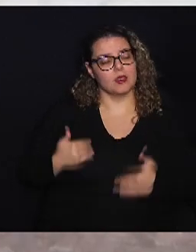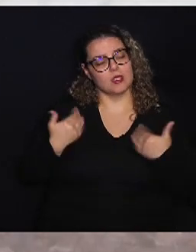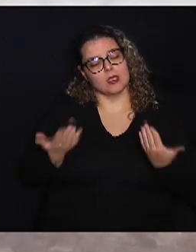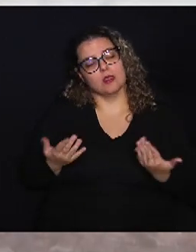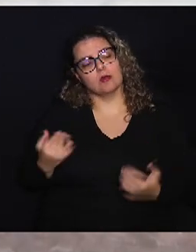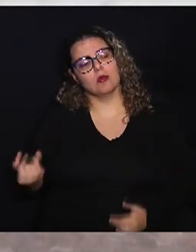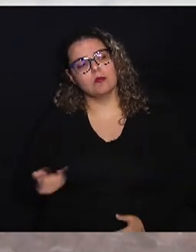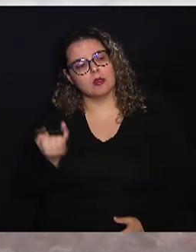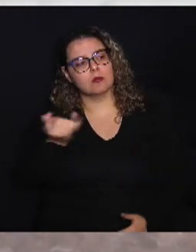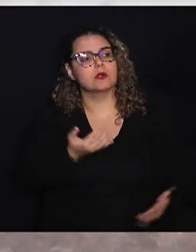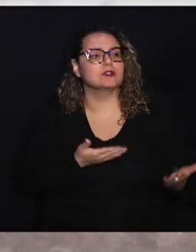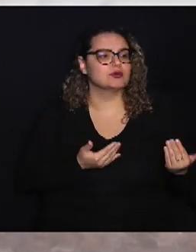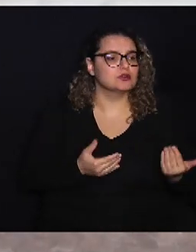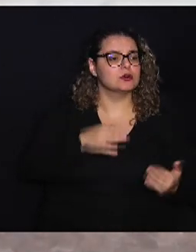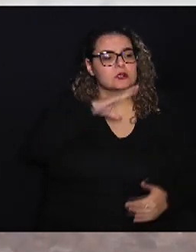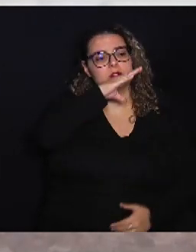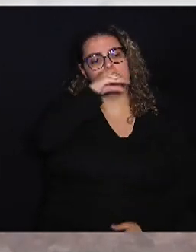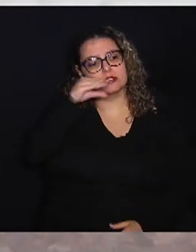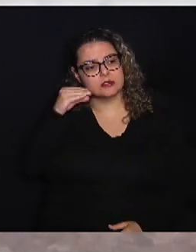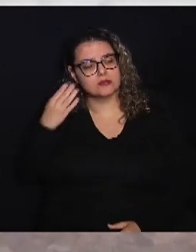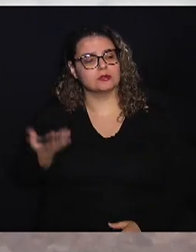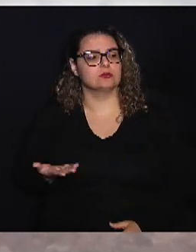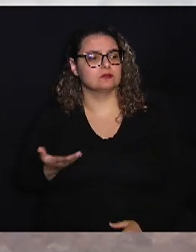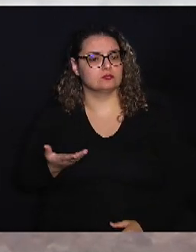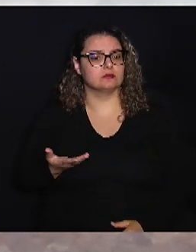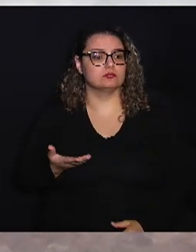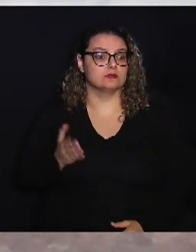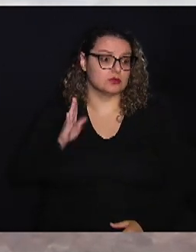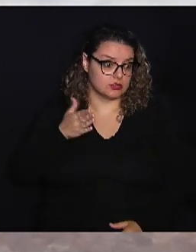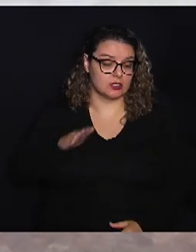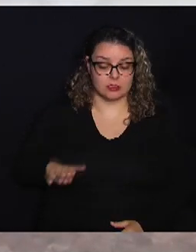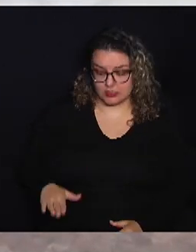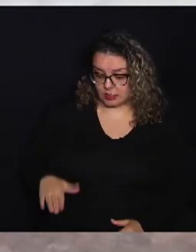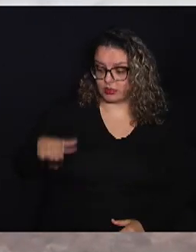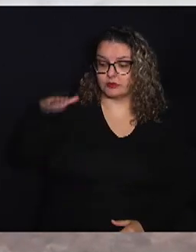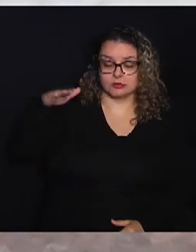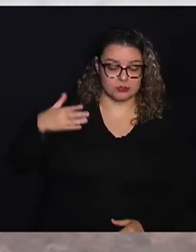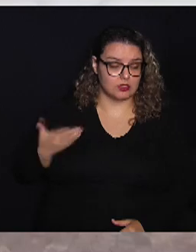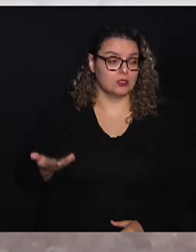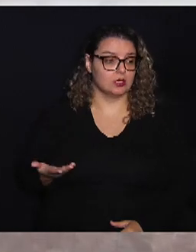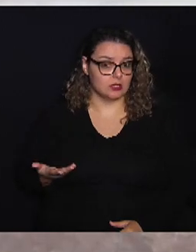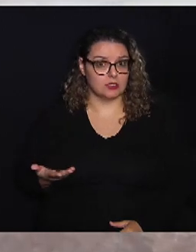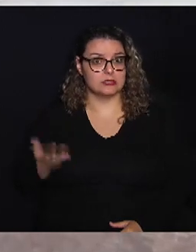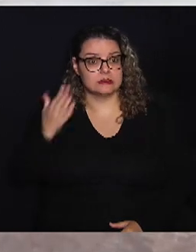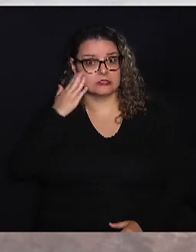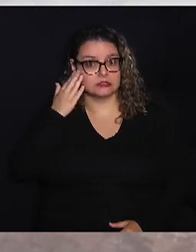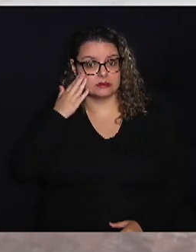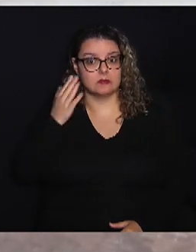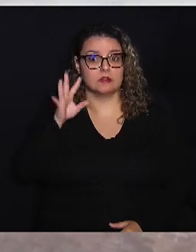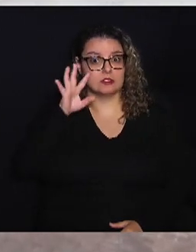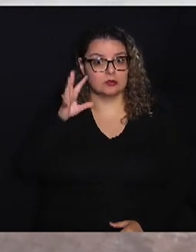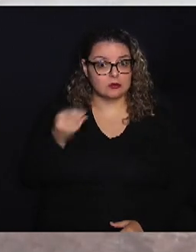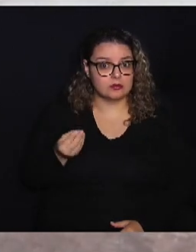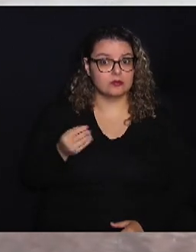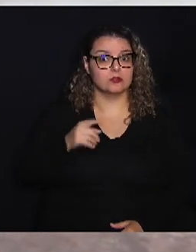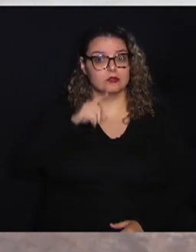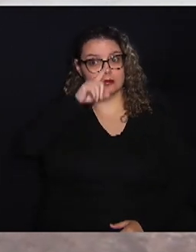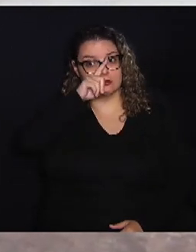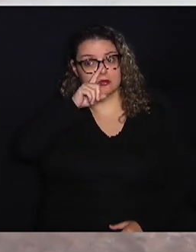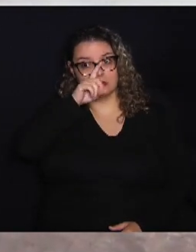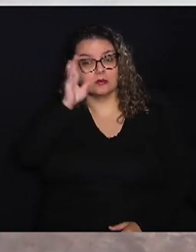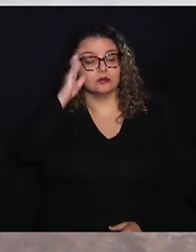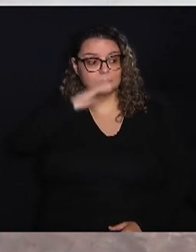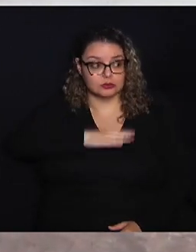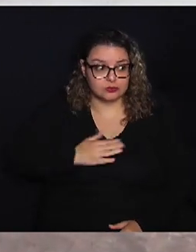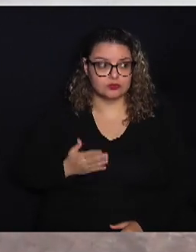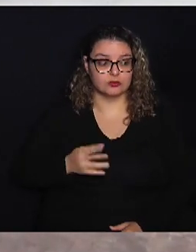desses jovens e desses adolescentes já desde cedo, né, já saberem, conhecerem sobre os riscos, sobre os malefícios